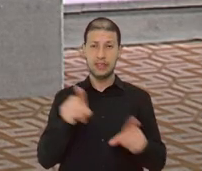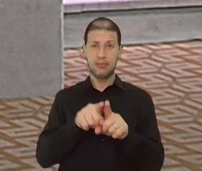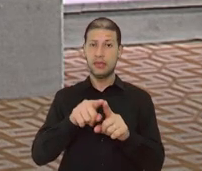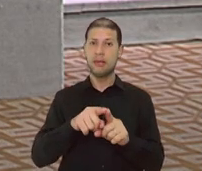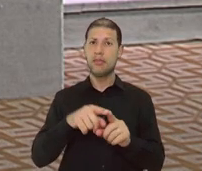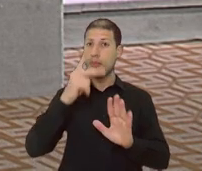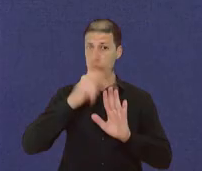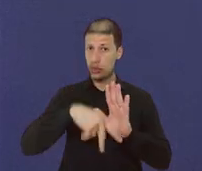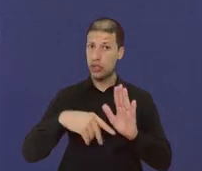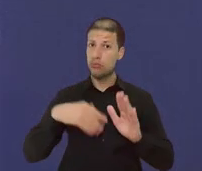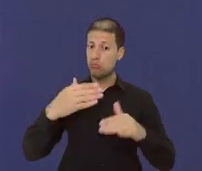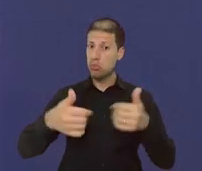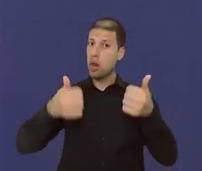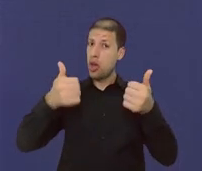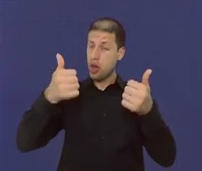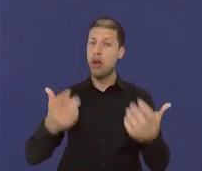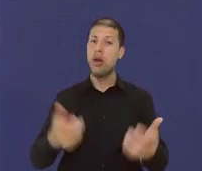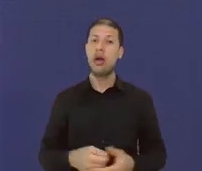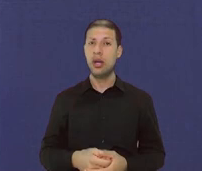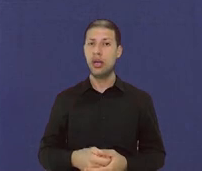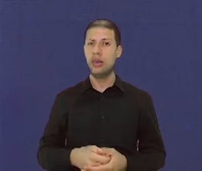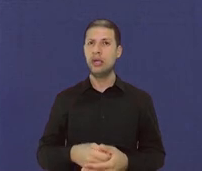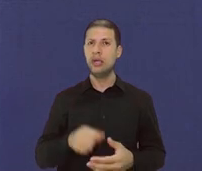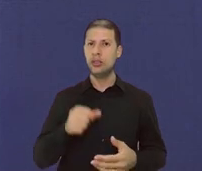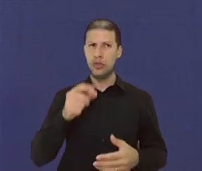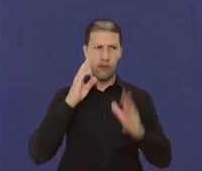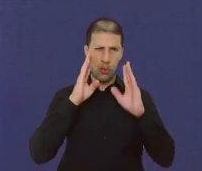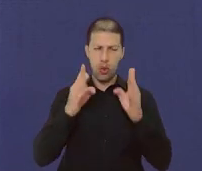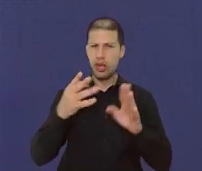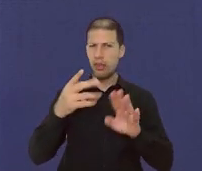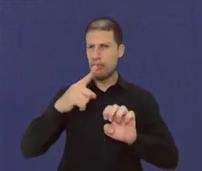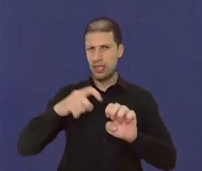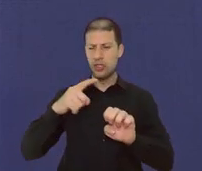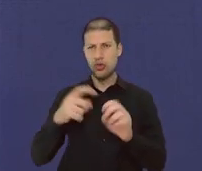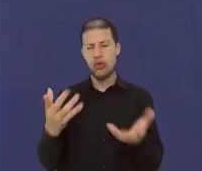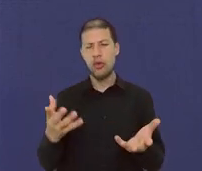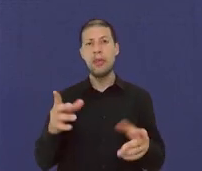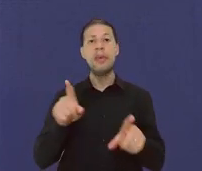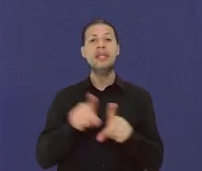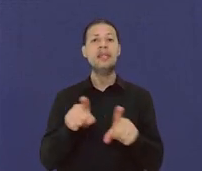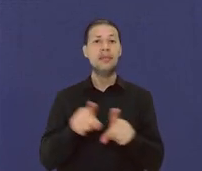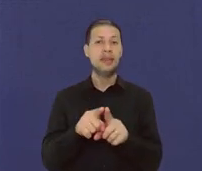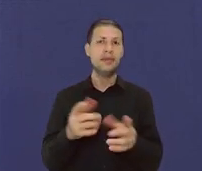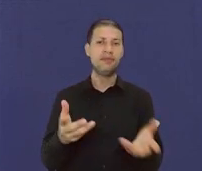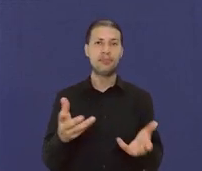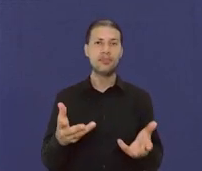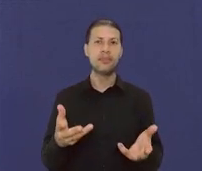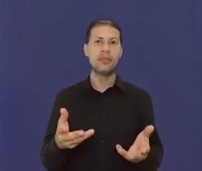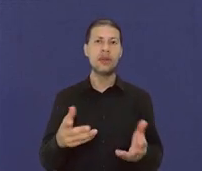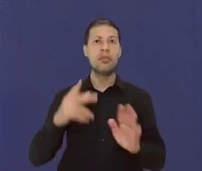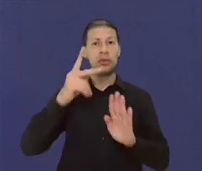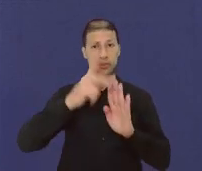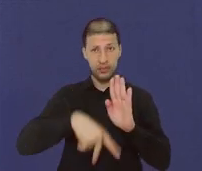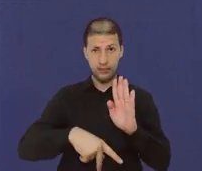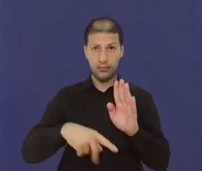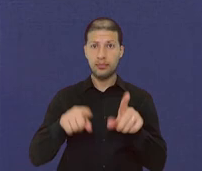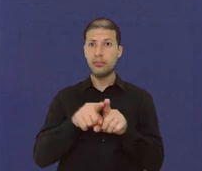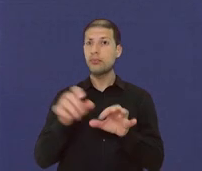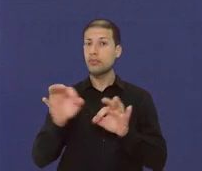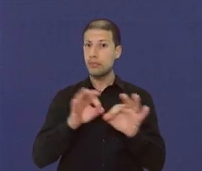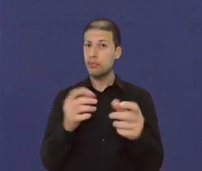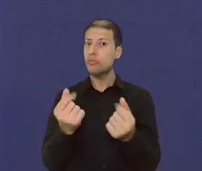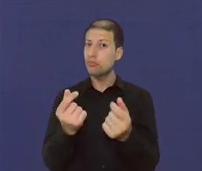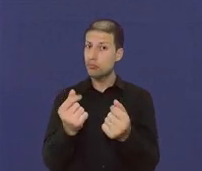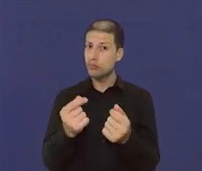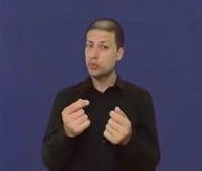né Não sei se a gente focou bastante aqui empreendedor mas também projetos e planos de negócio muito mais